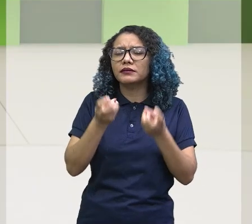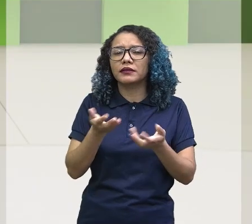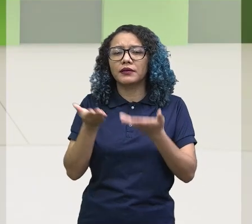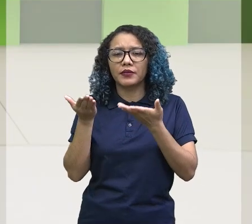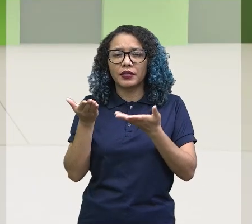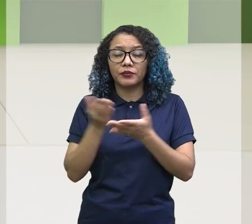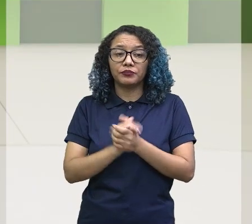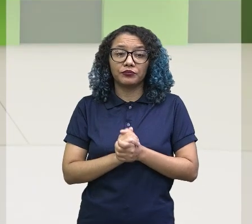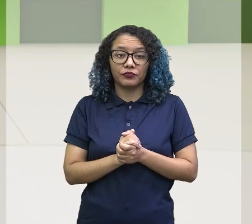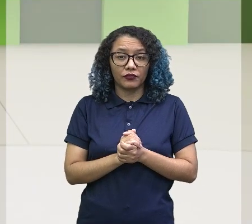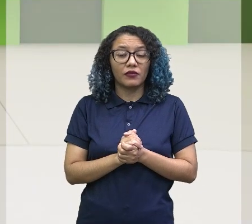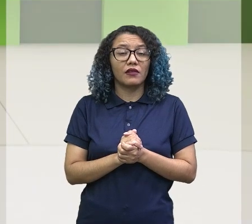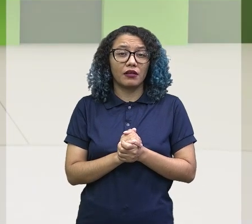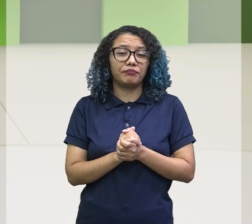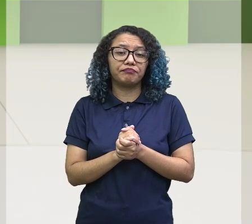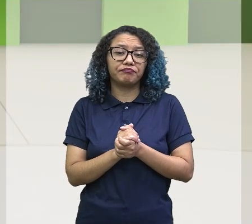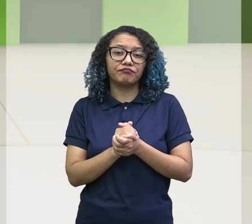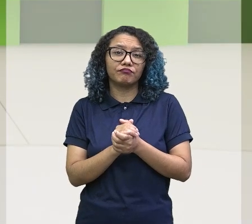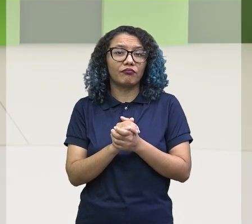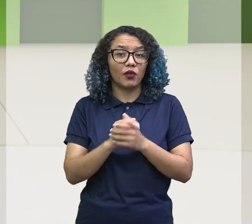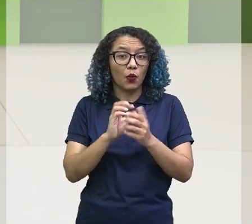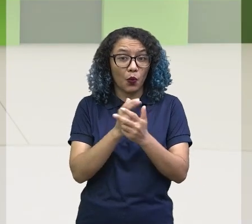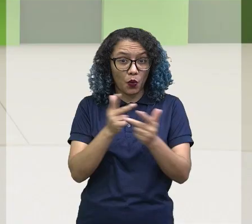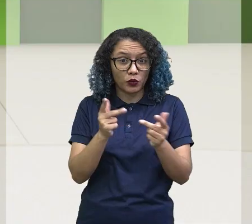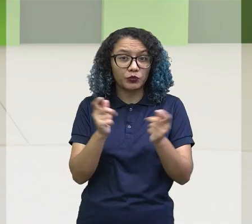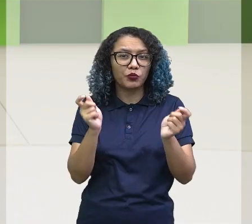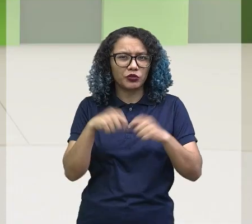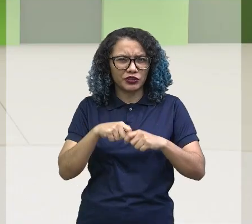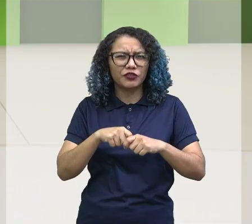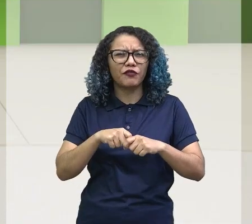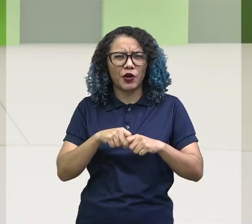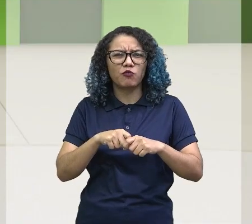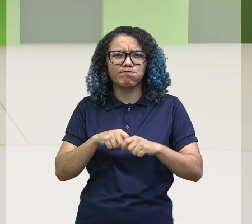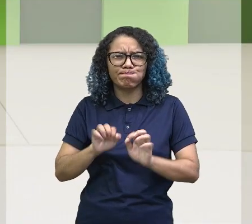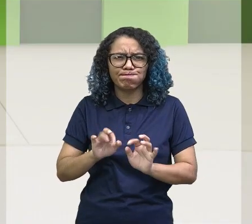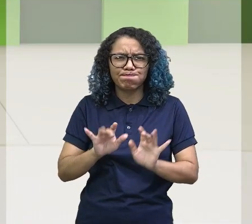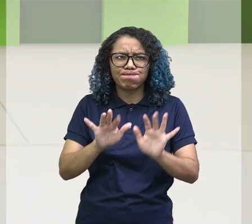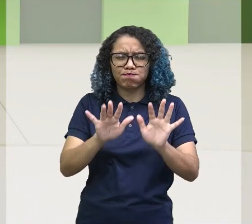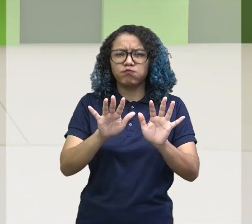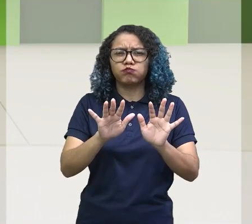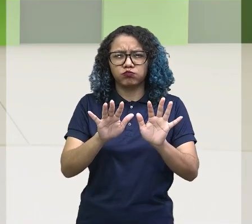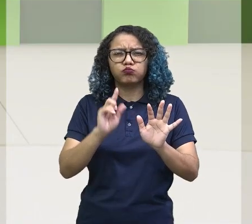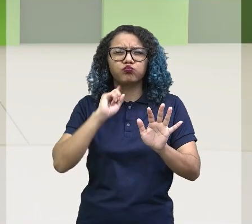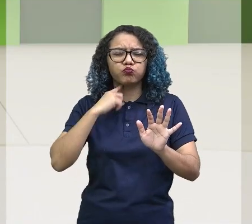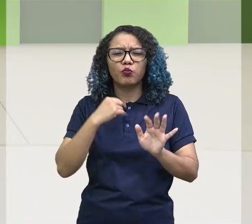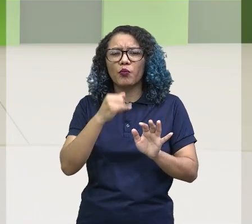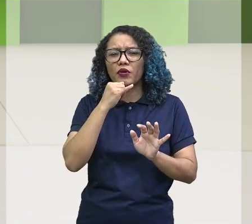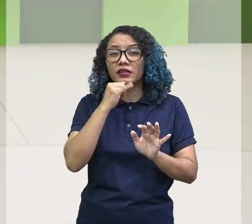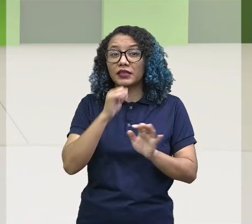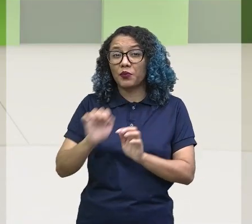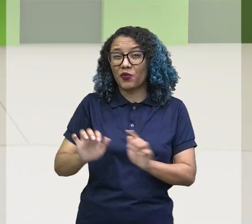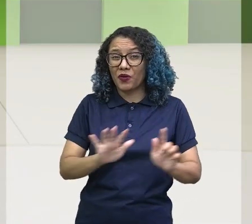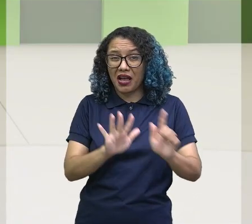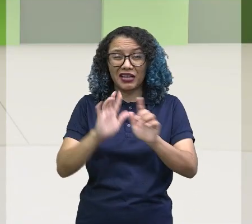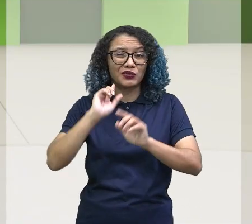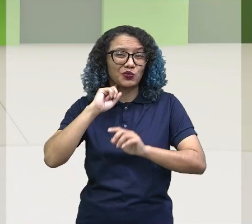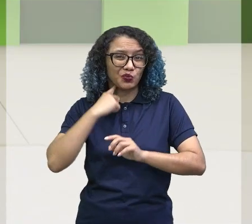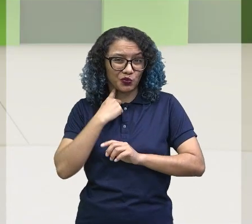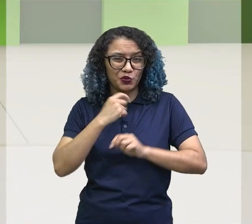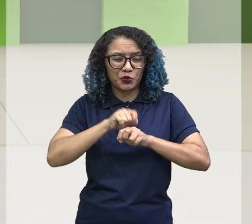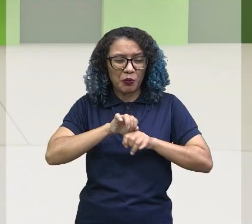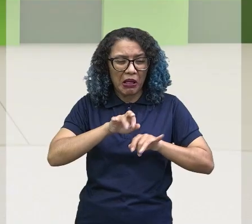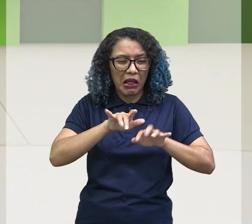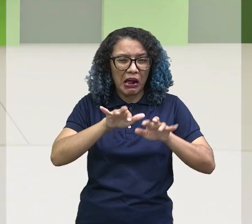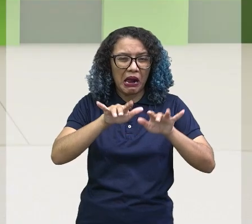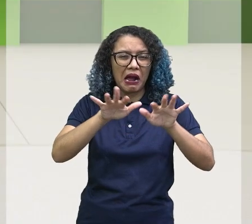que podem gerar essa poluição para o ar atmosférico, como por exemplo o lançamento desses gases poluentes